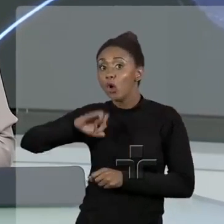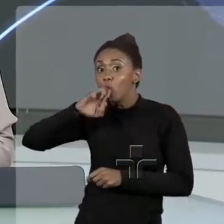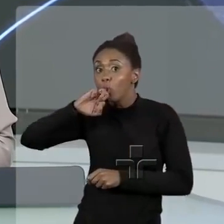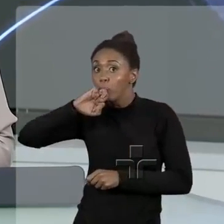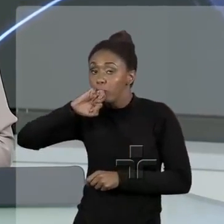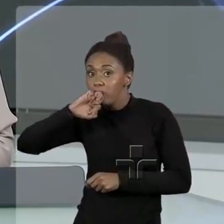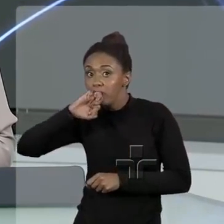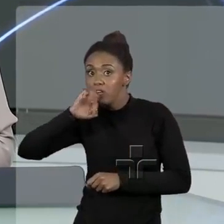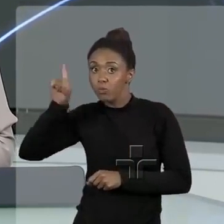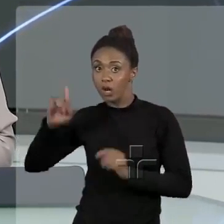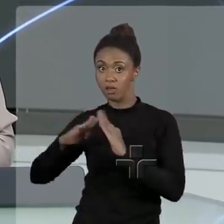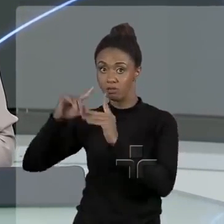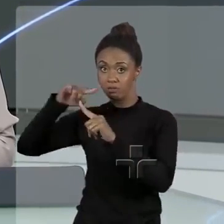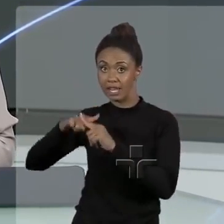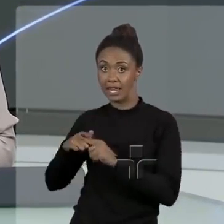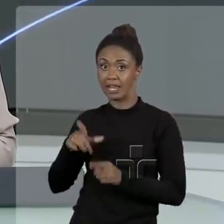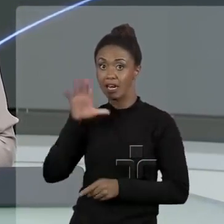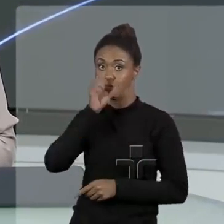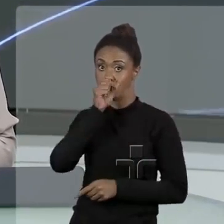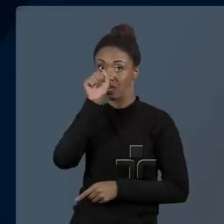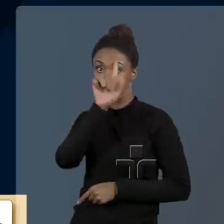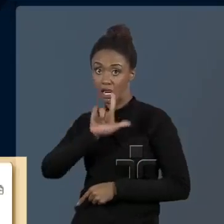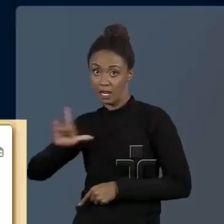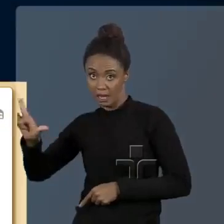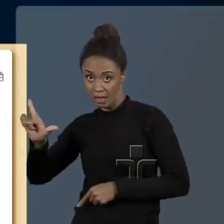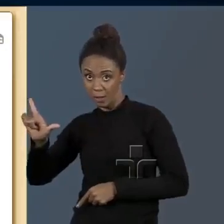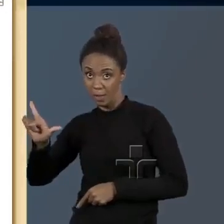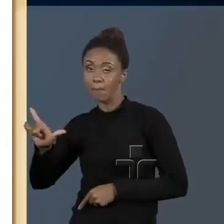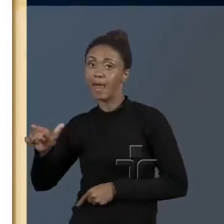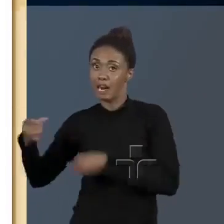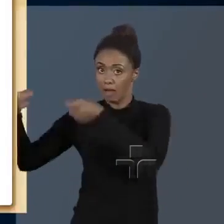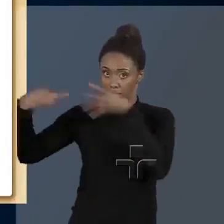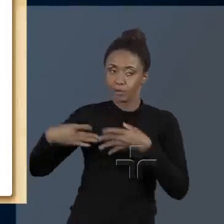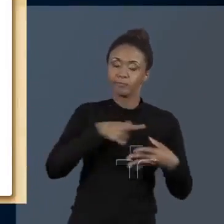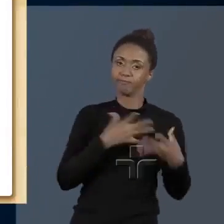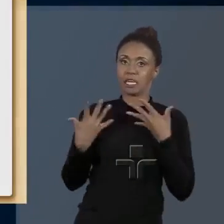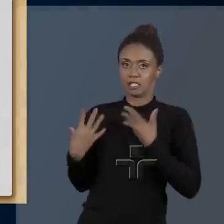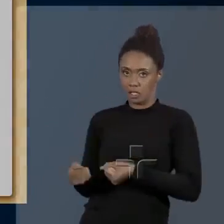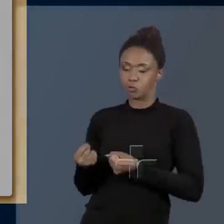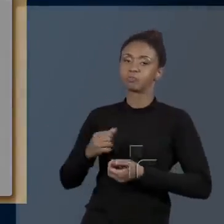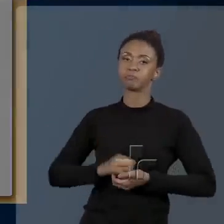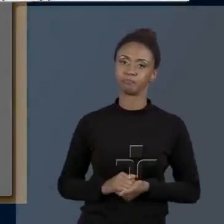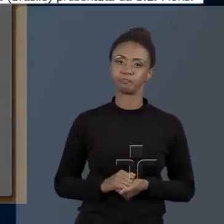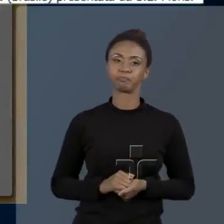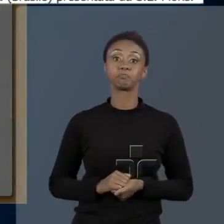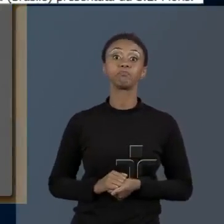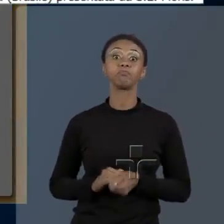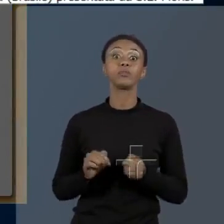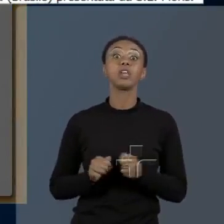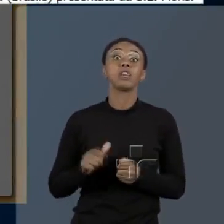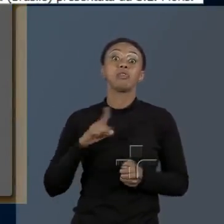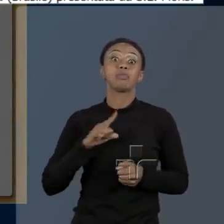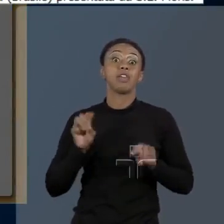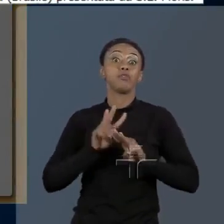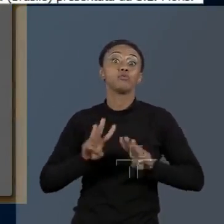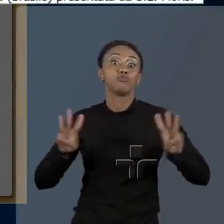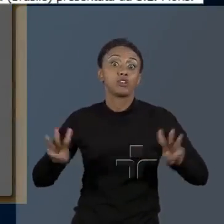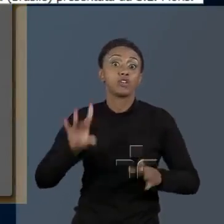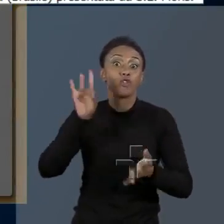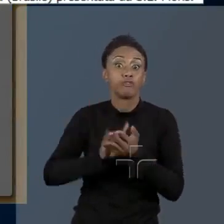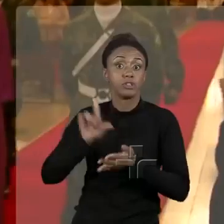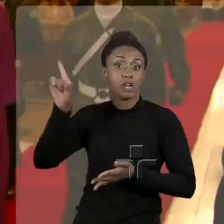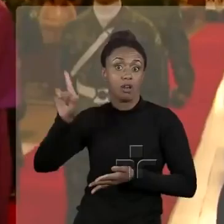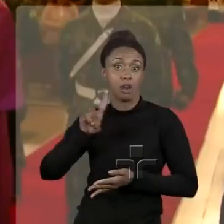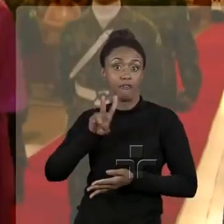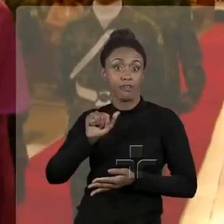da Diocese de Limeira, no interior de São Paulo. O anúncio foi feito em um comunicado no site oficial do